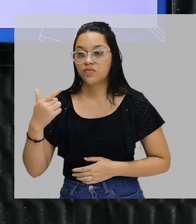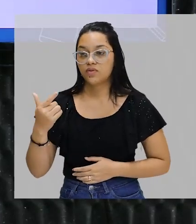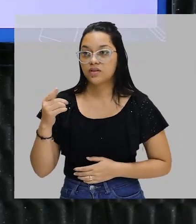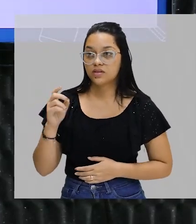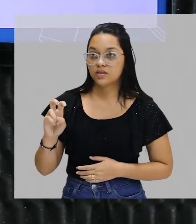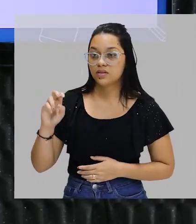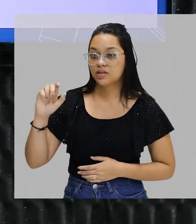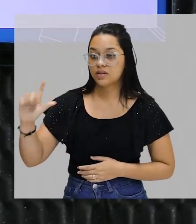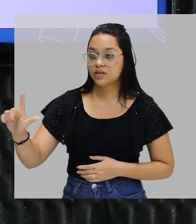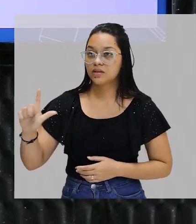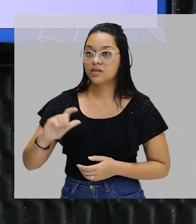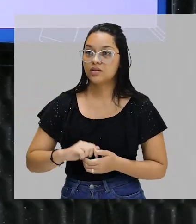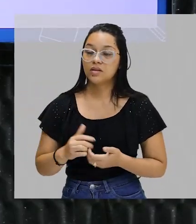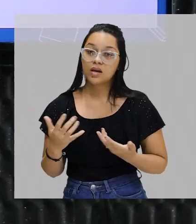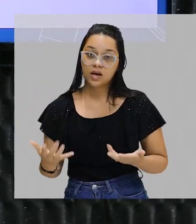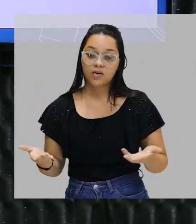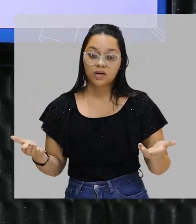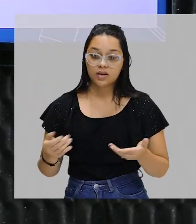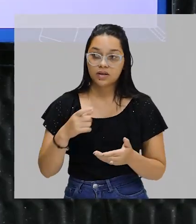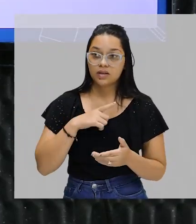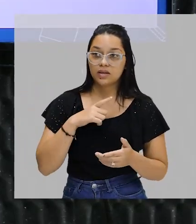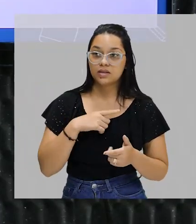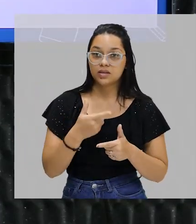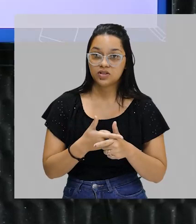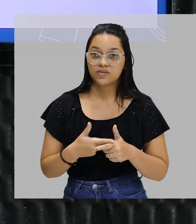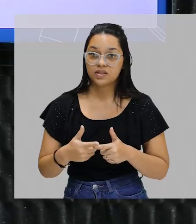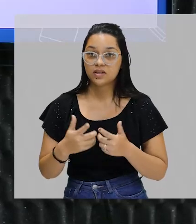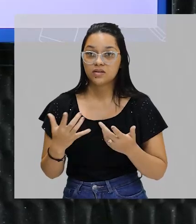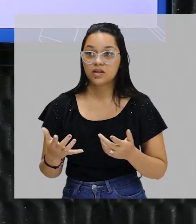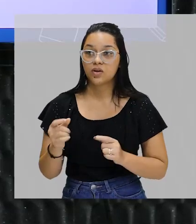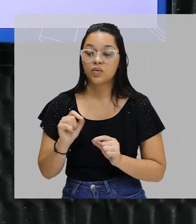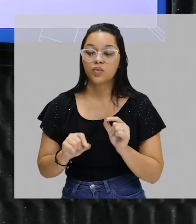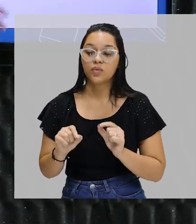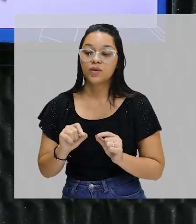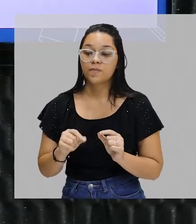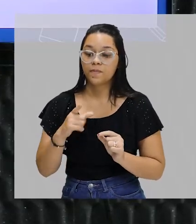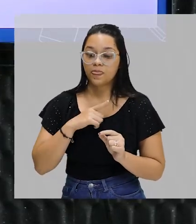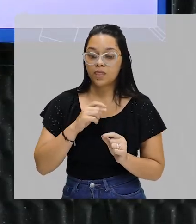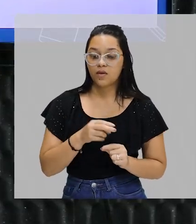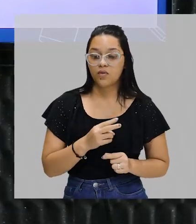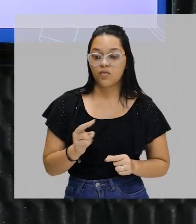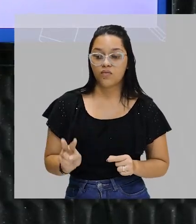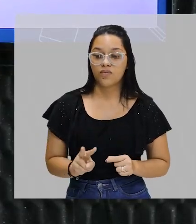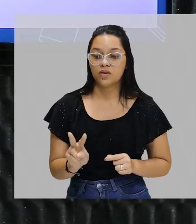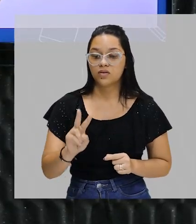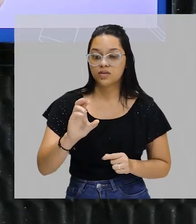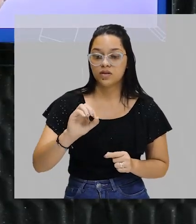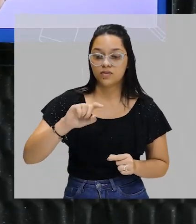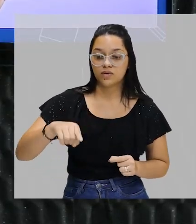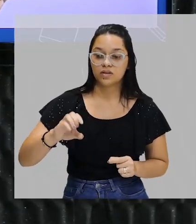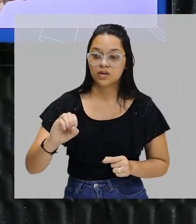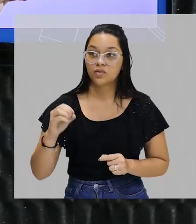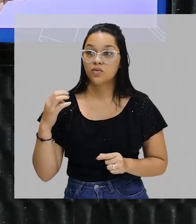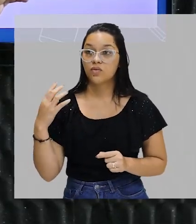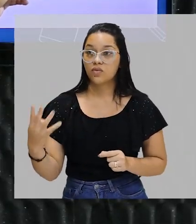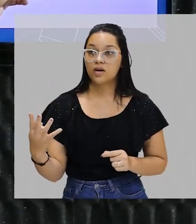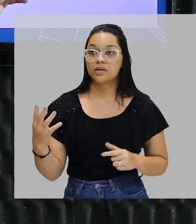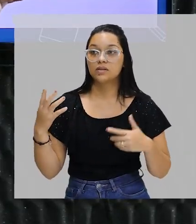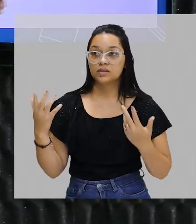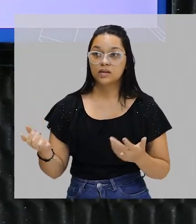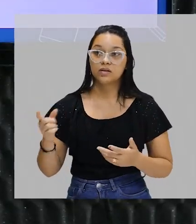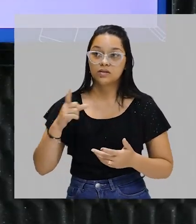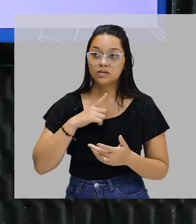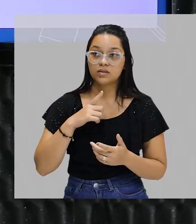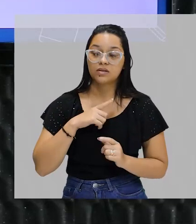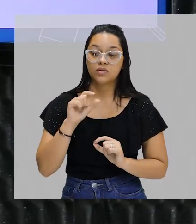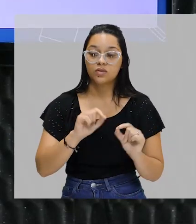0,025 litros. Fazendo essa divisão, eu vou encontrar o valor de 0,04. Então, essa